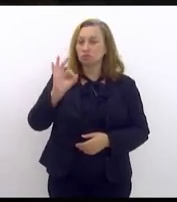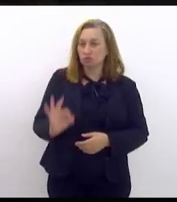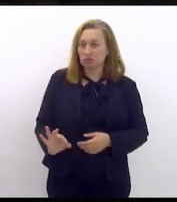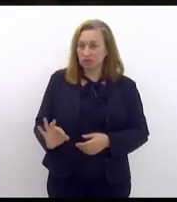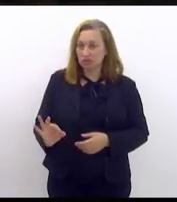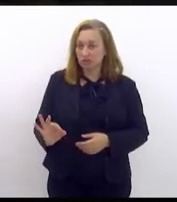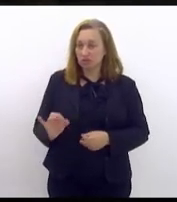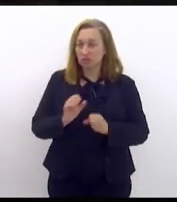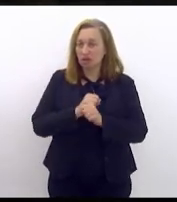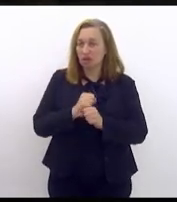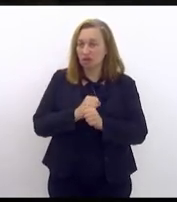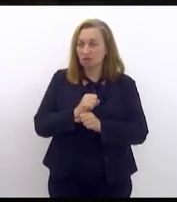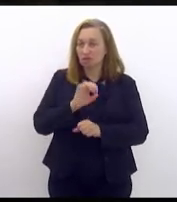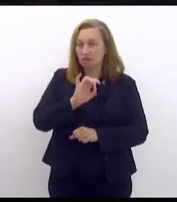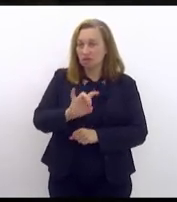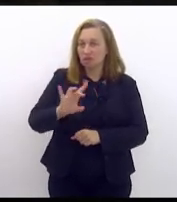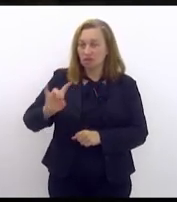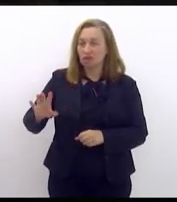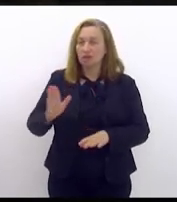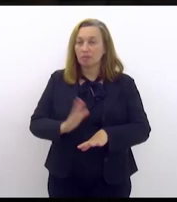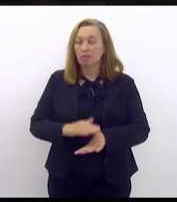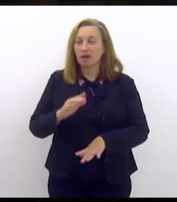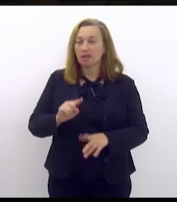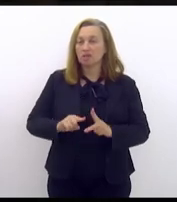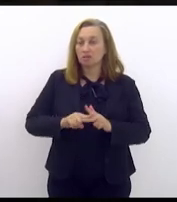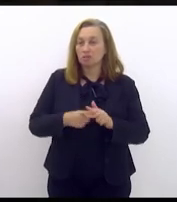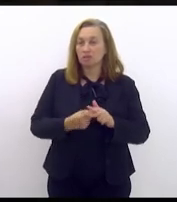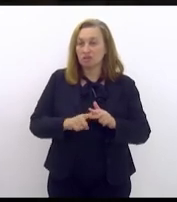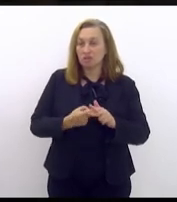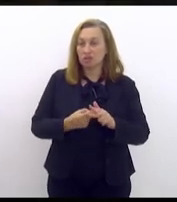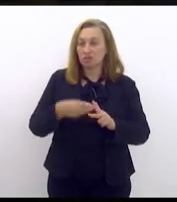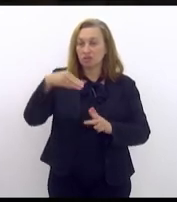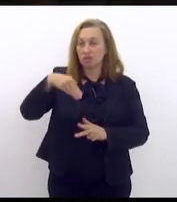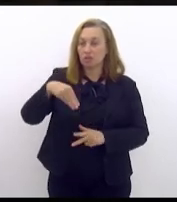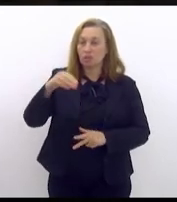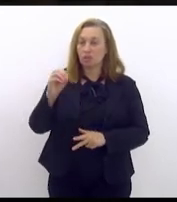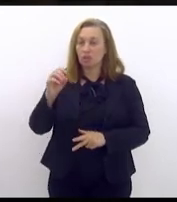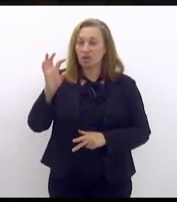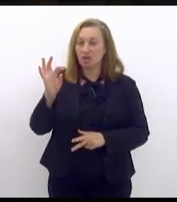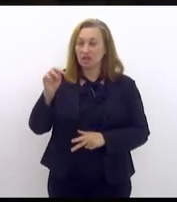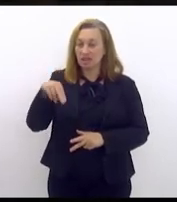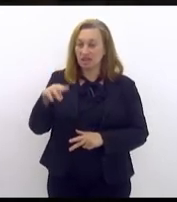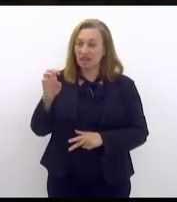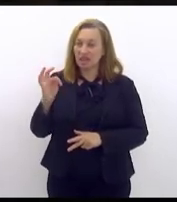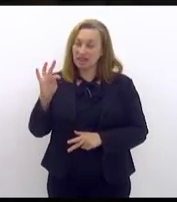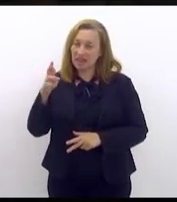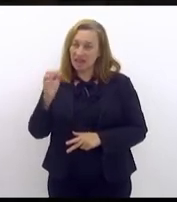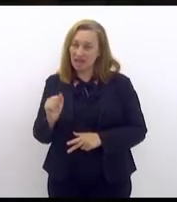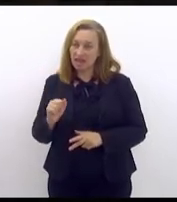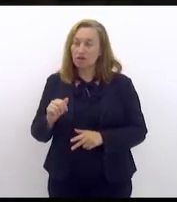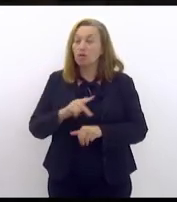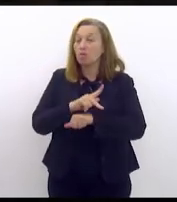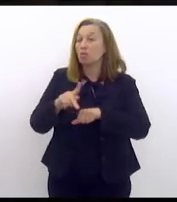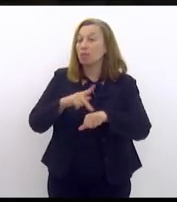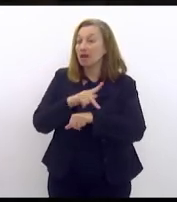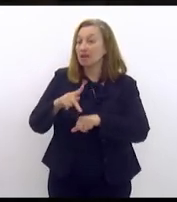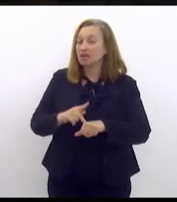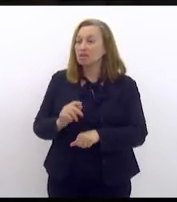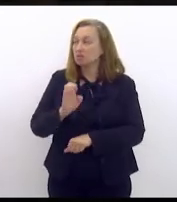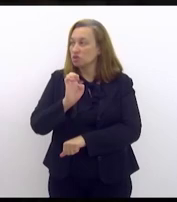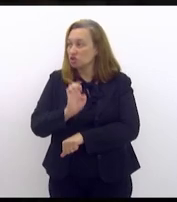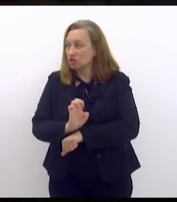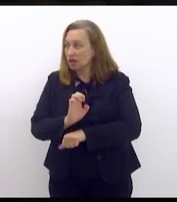5,2% ao ano, mais a correção monetária. Um país, um